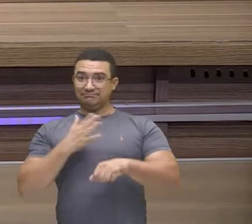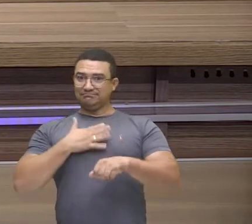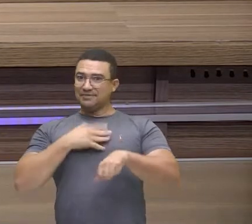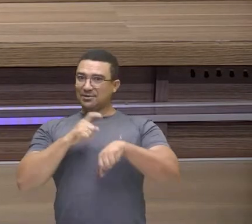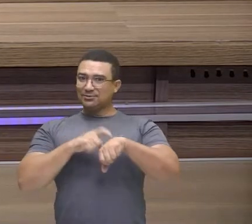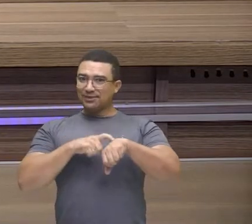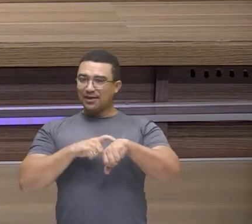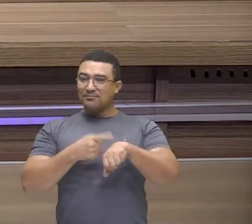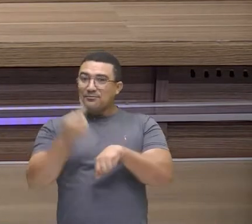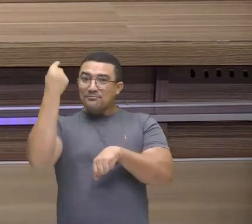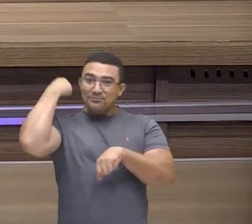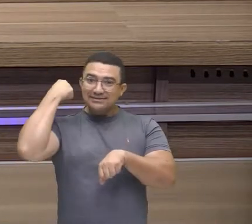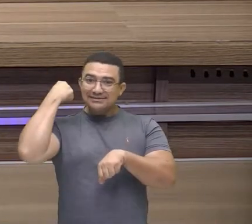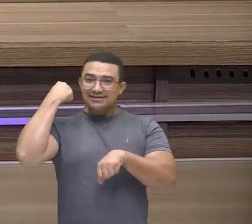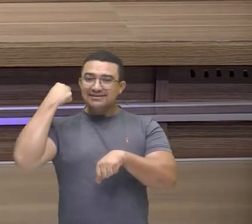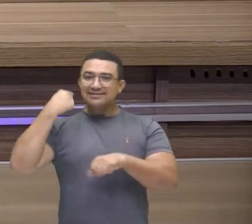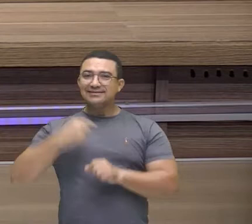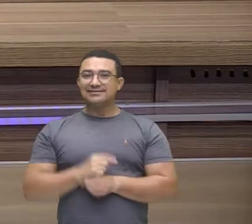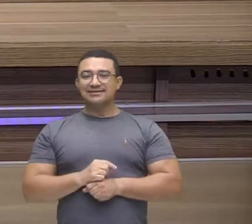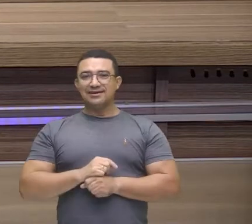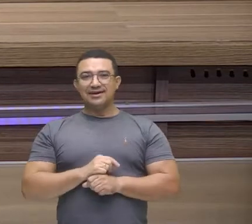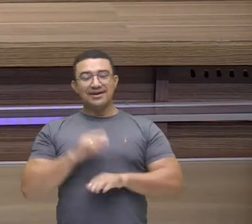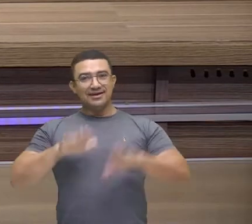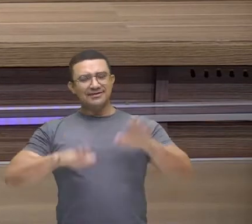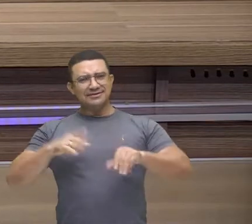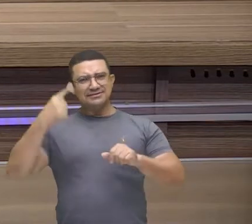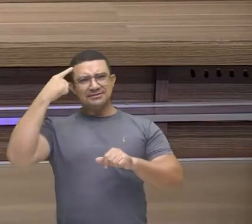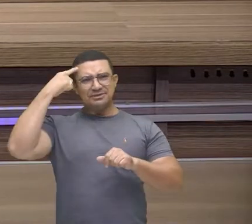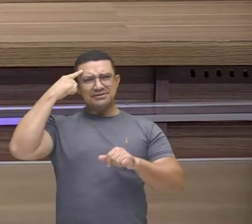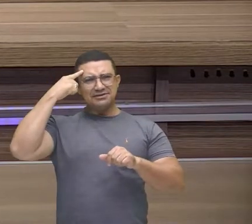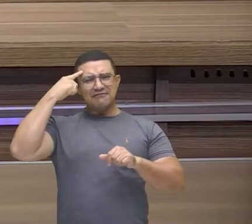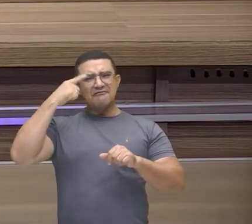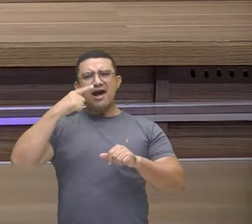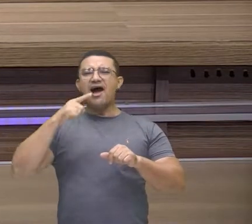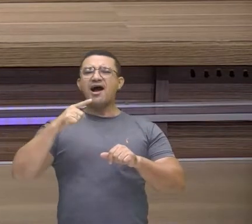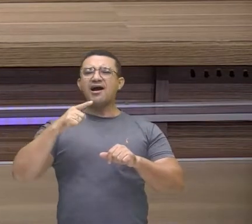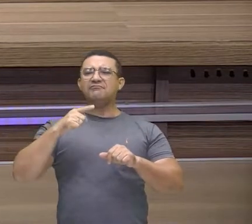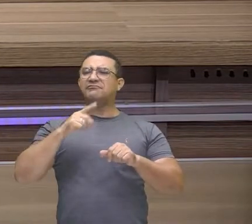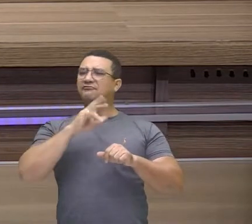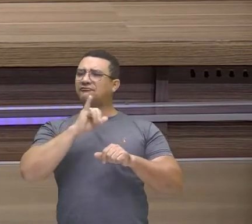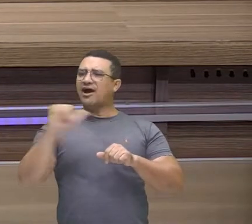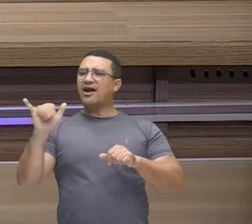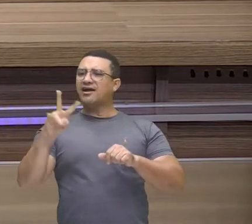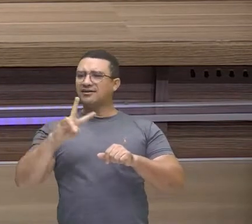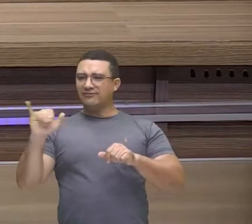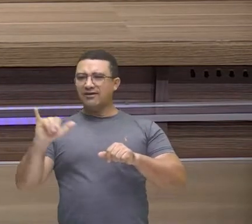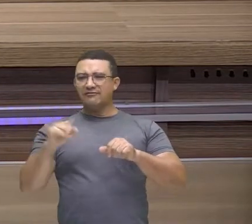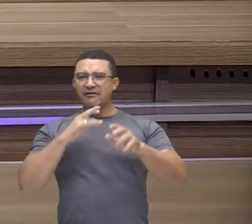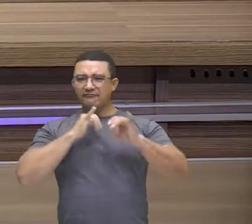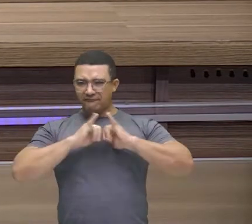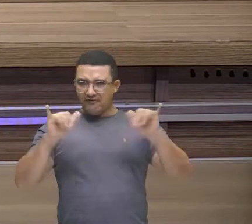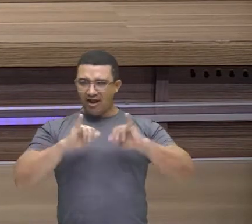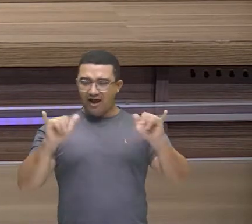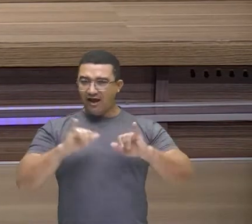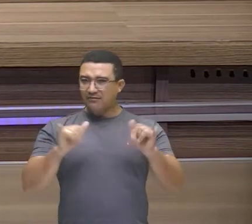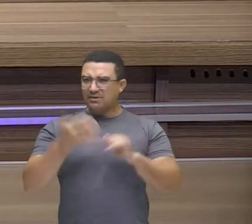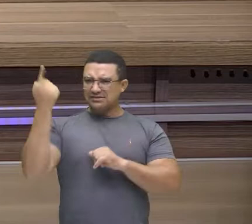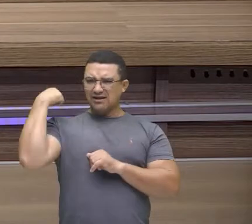tudo atentos, esperando uma revelação. E eu afirmo para eles, eu era o homem das